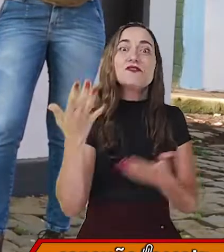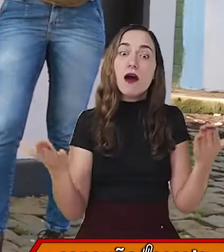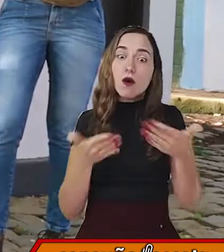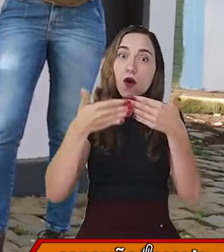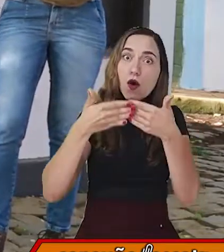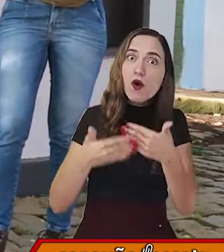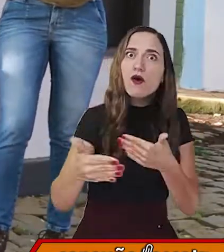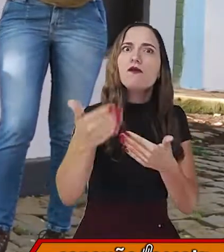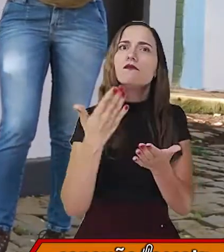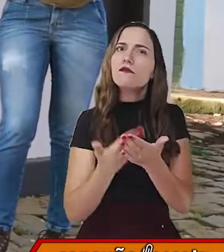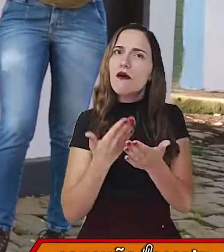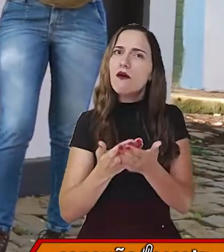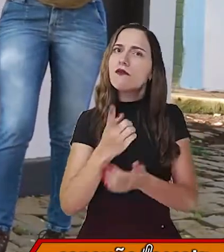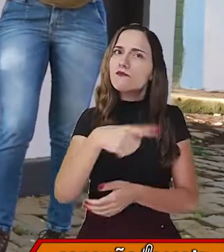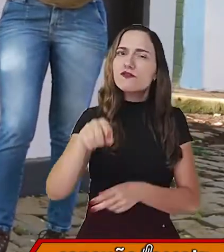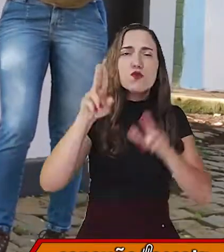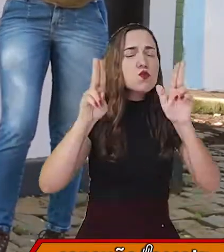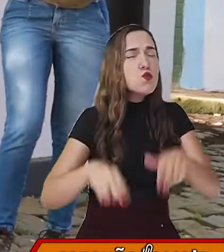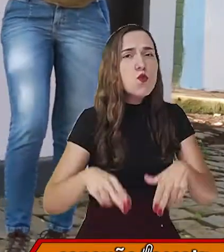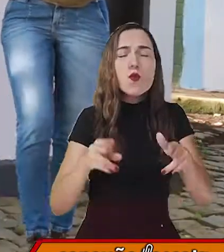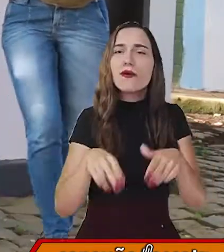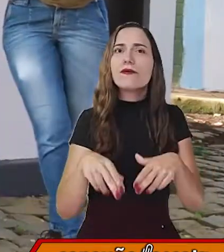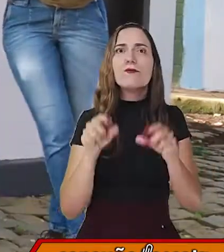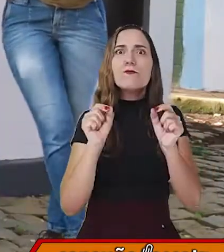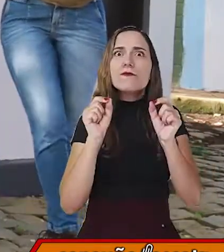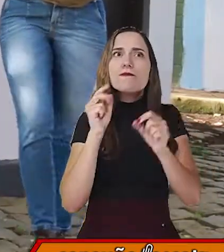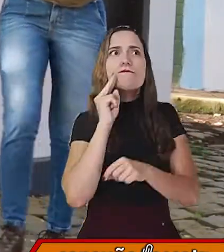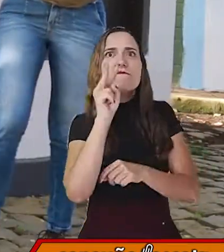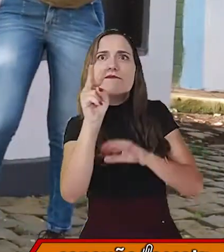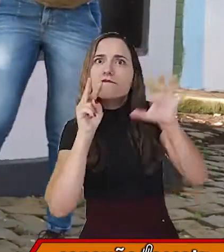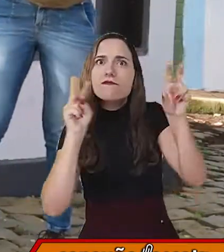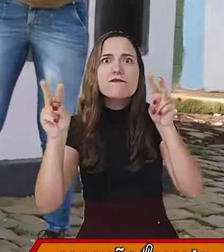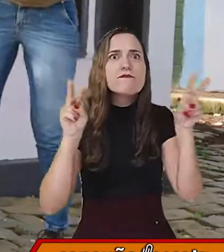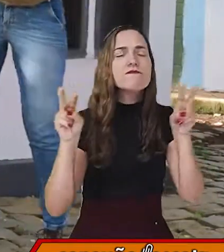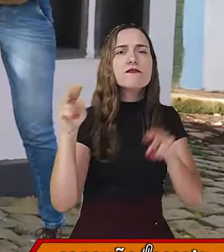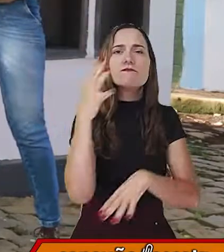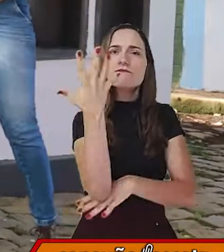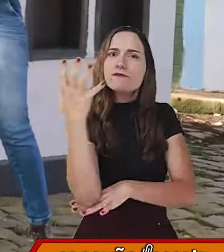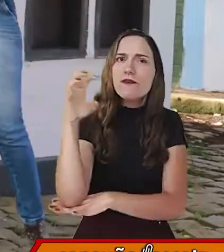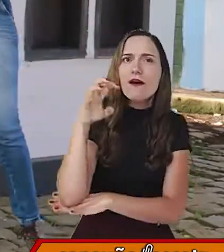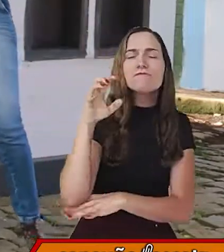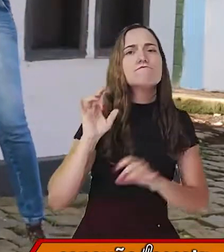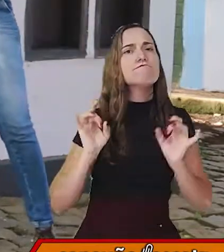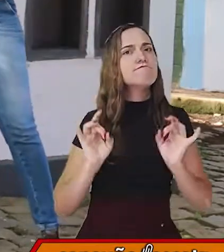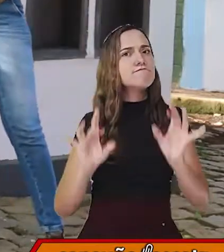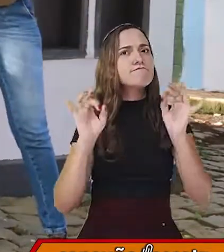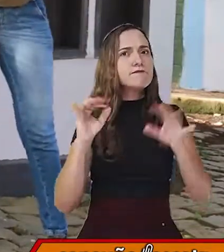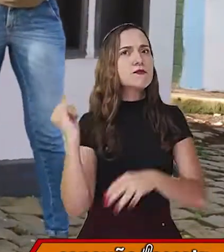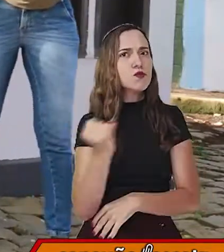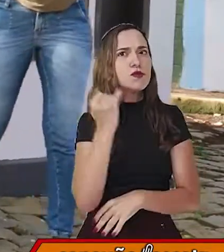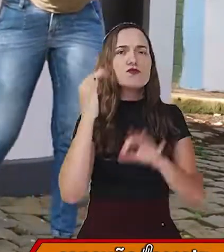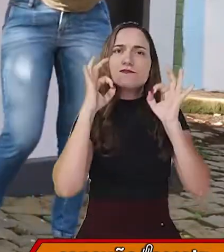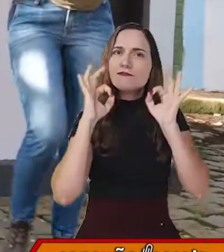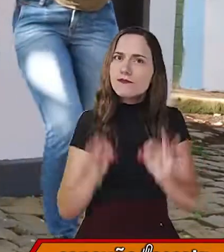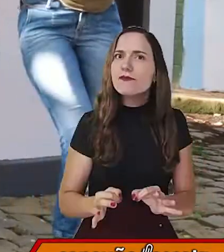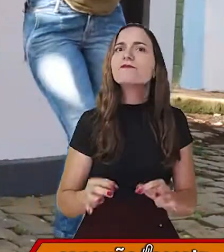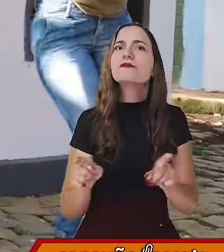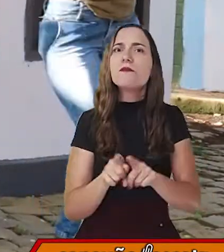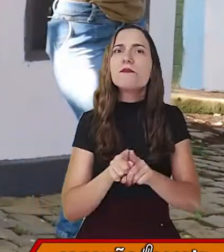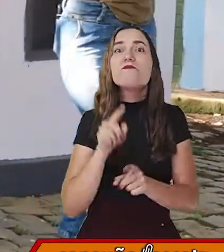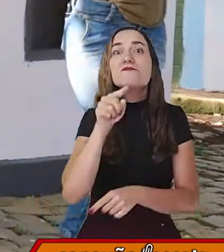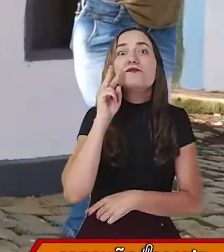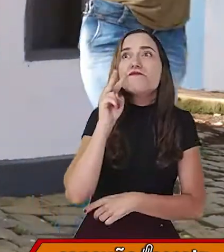Eu espero que a partir dessa série de aulas, você nunca mais você olhe o Cerrado da mesma forma. Eu espero que nunca mais